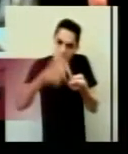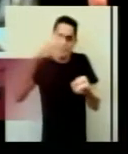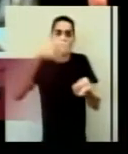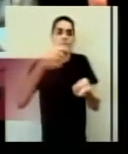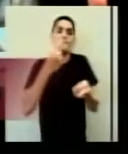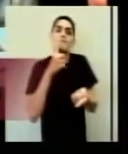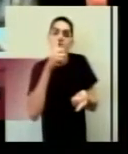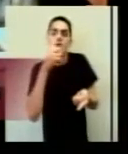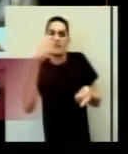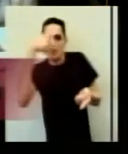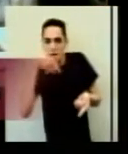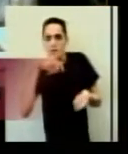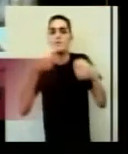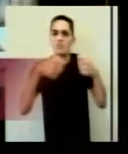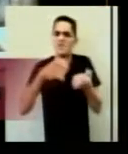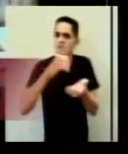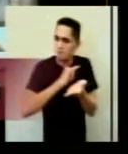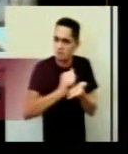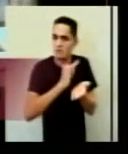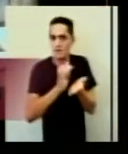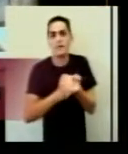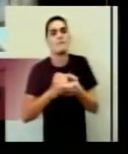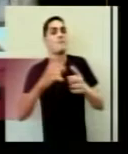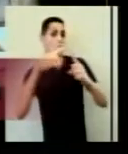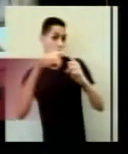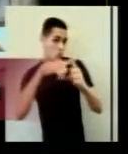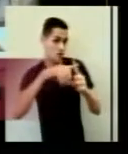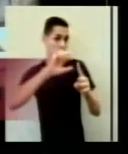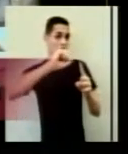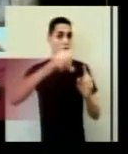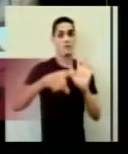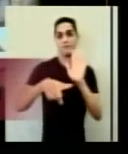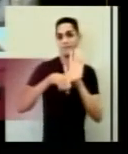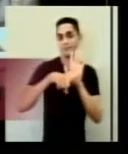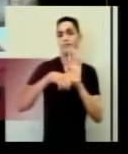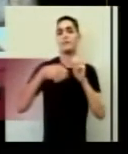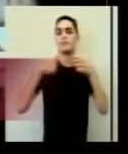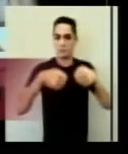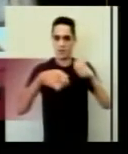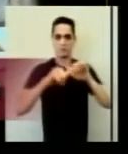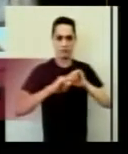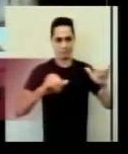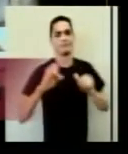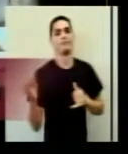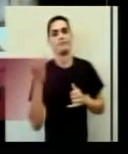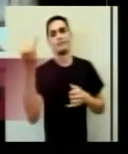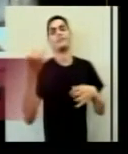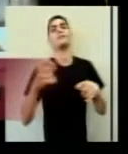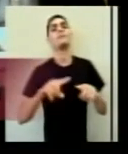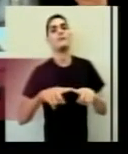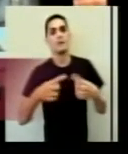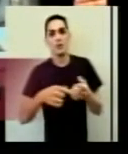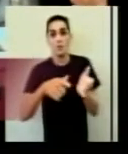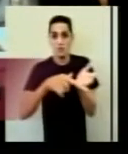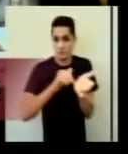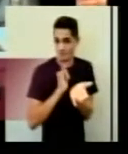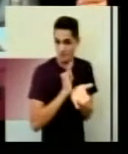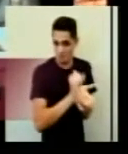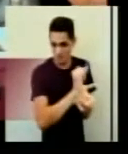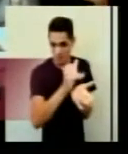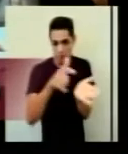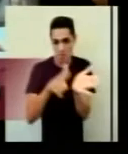que faz exames tem que ser notificado, seja ele positivo ou negativo. Tá certo? Então, notificação